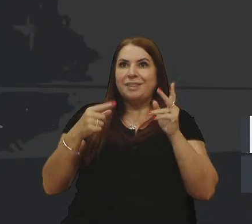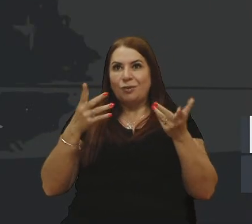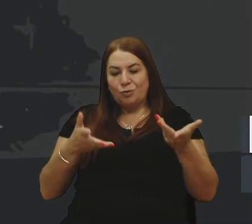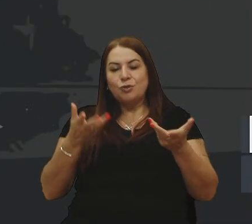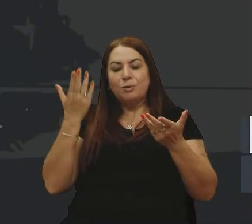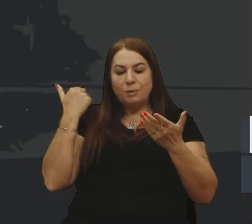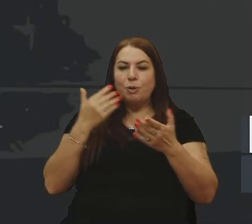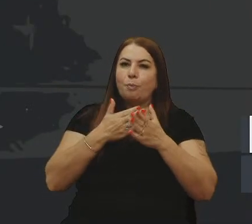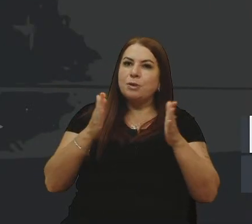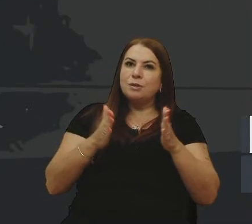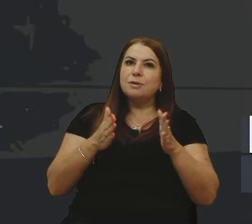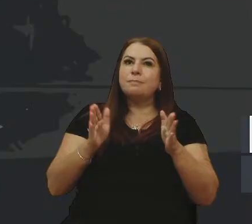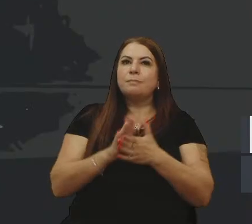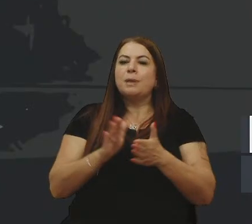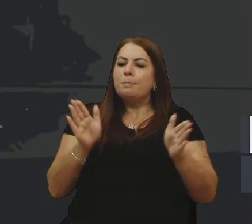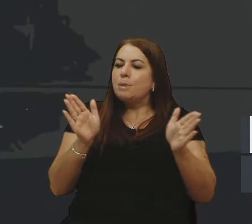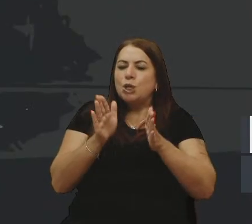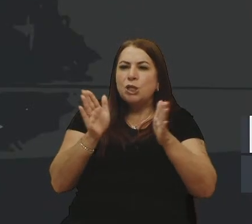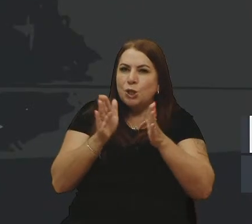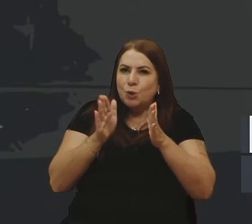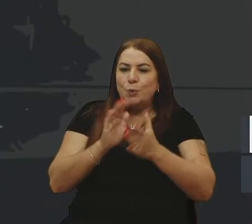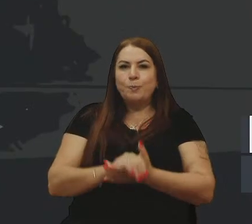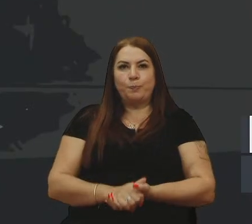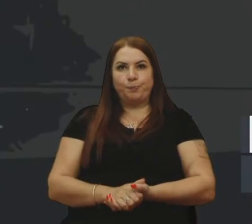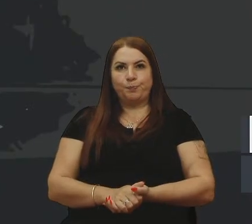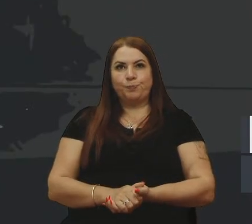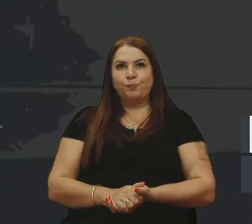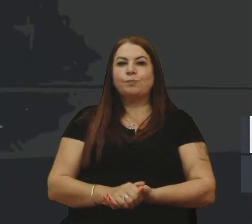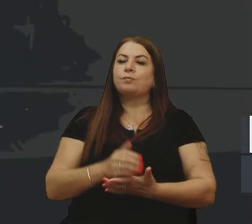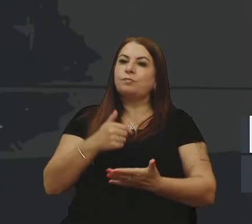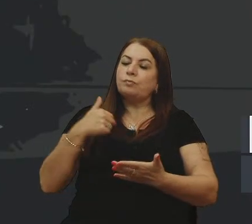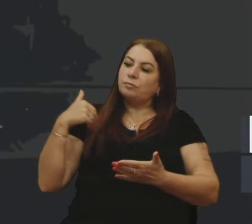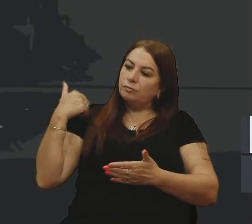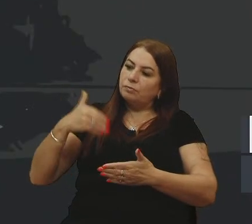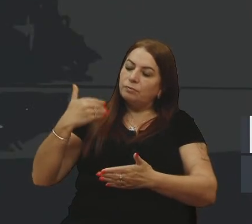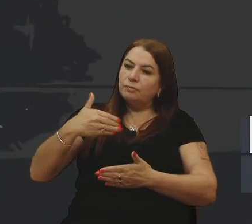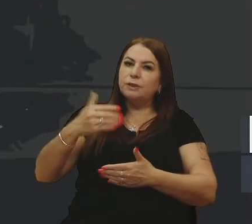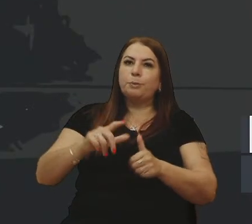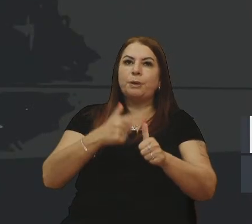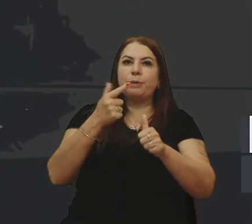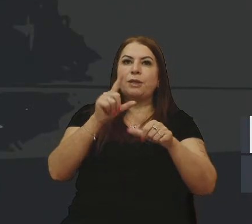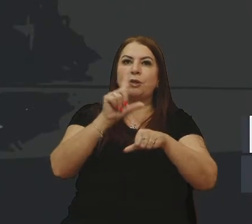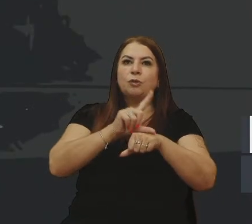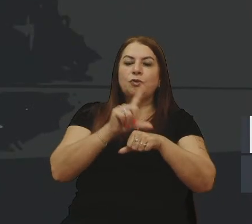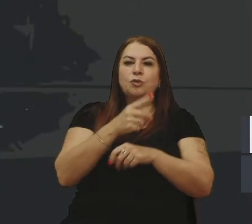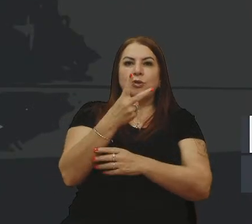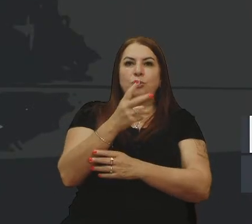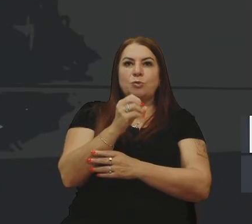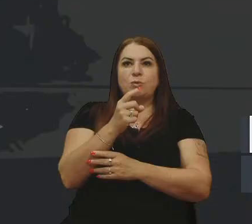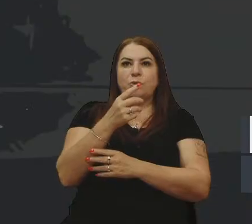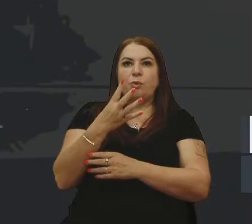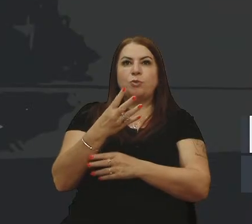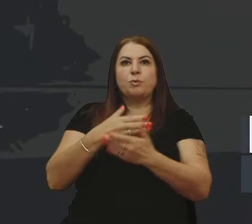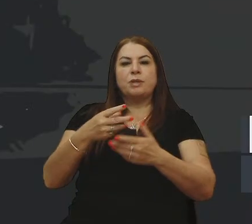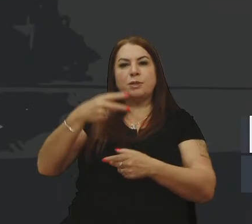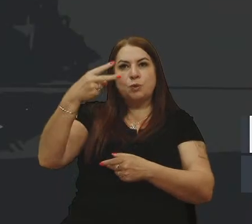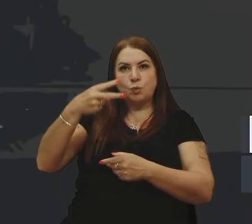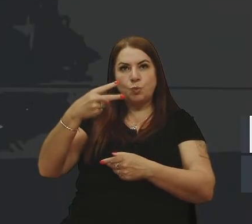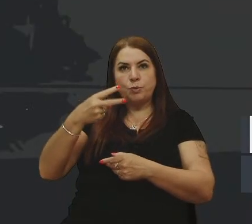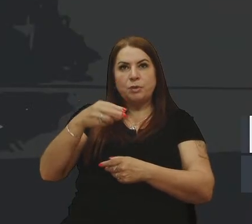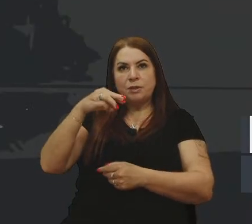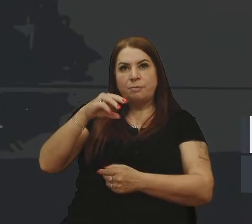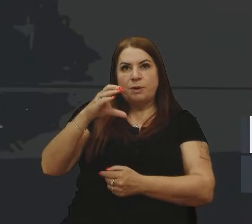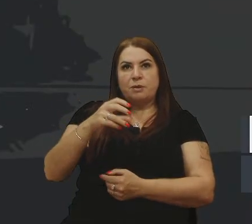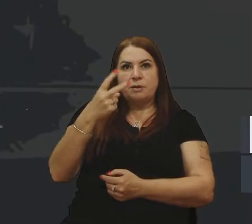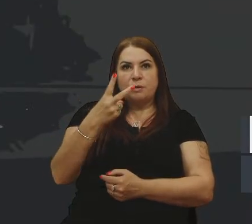a gente começou num formato bem pequenininho. E de lá para cá, né, depois da primeira loja em 2014, a gente abriu a segunda já em março